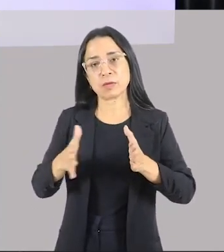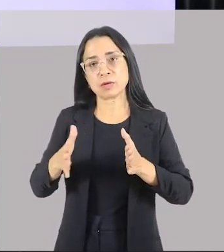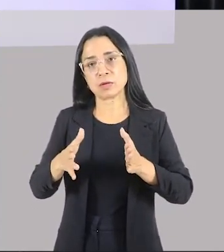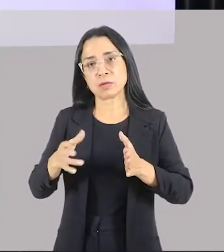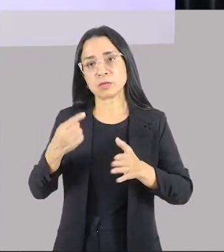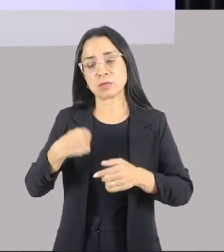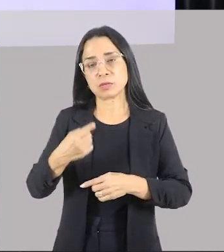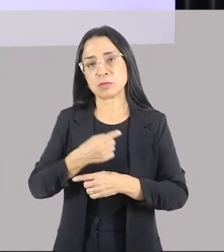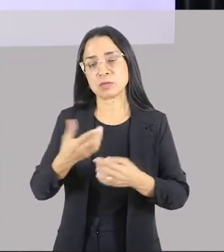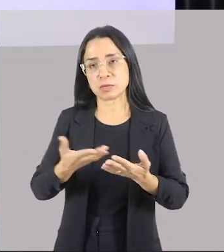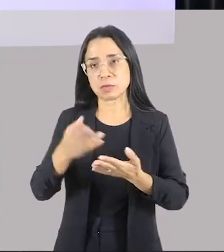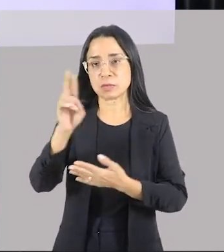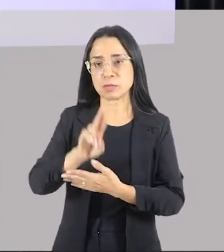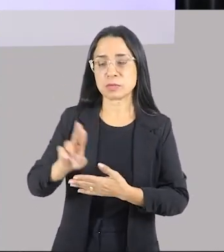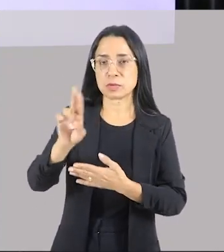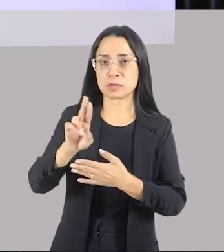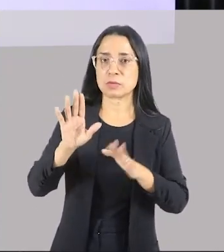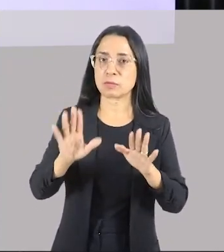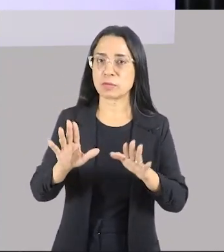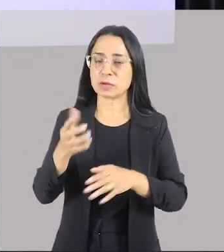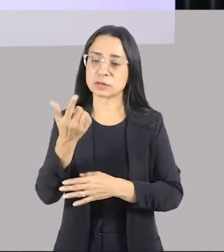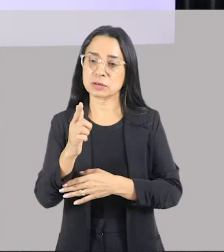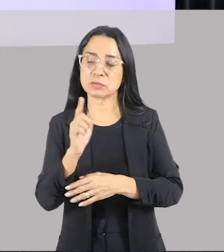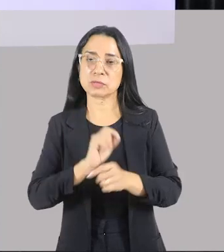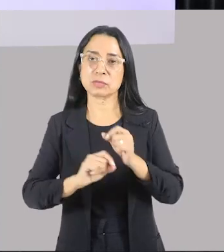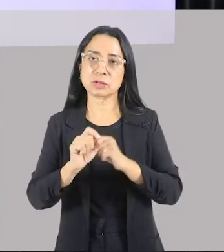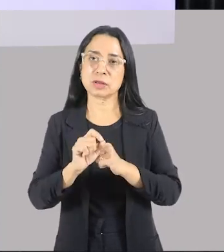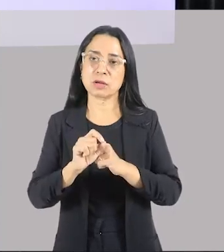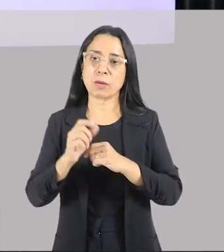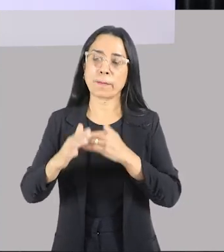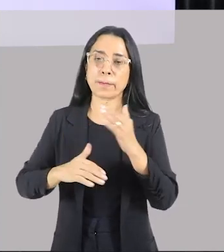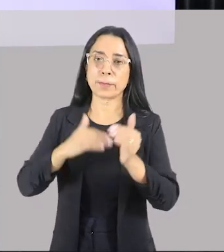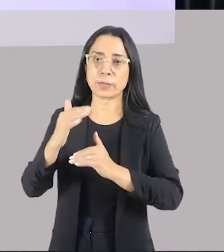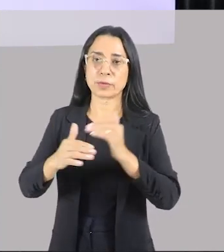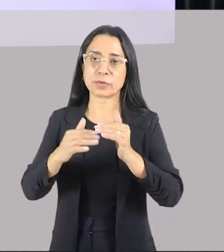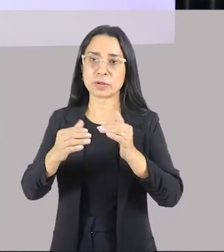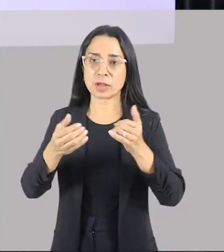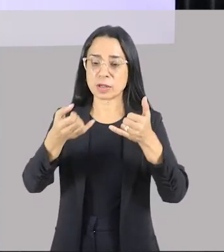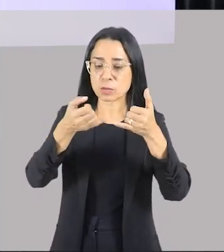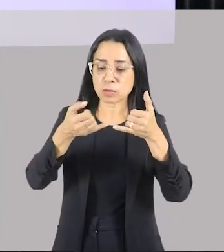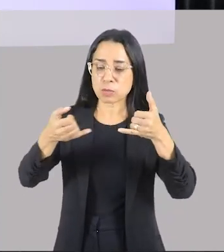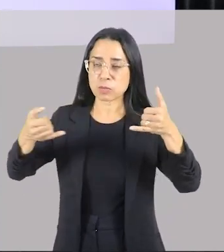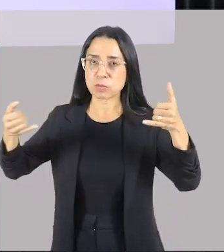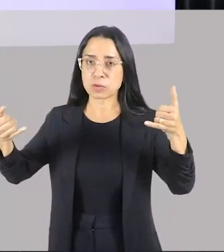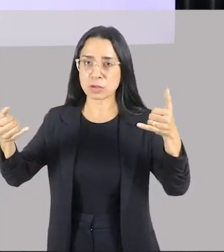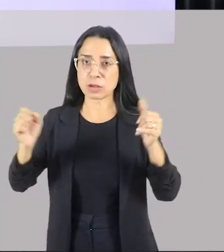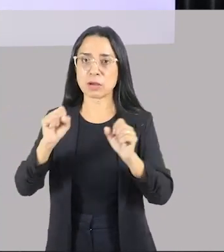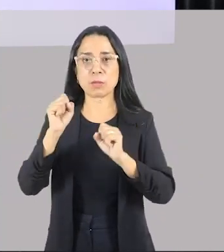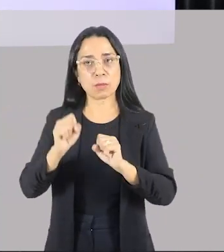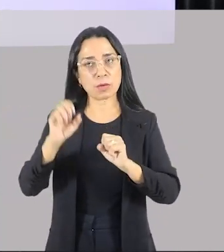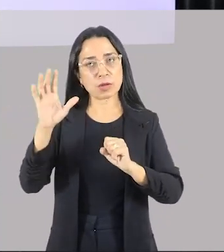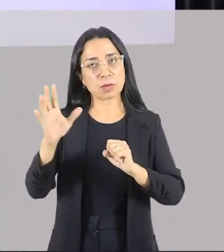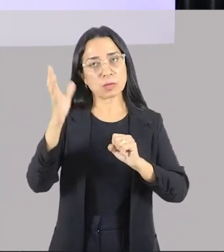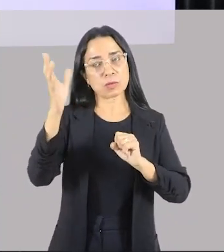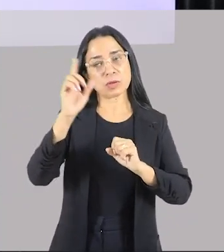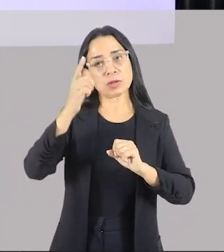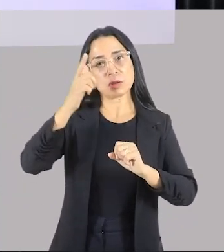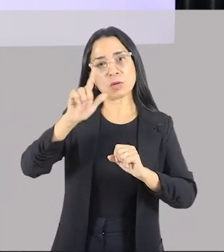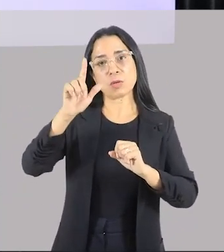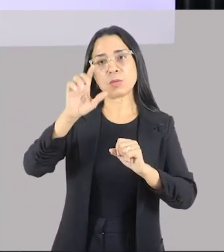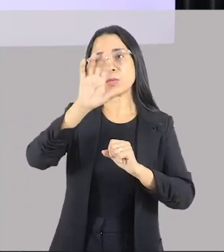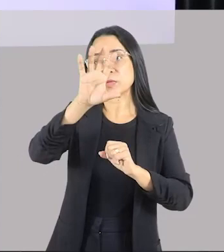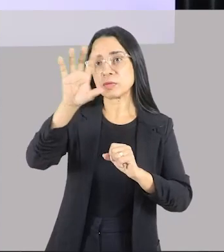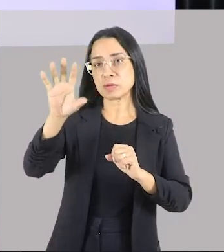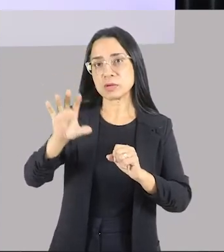como eu sempre falo, não existe um processo linear, que ele pode acontecer em outras regiões que não são